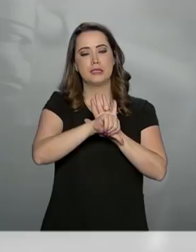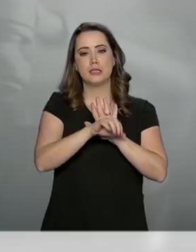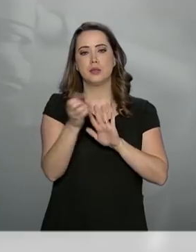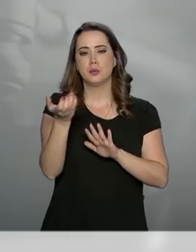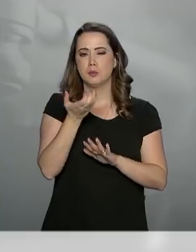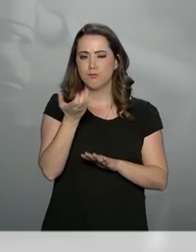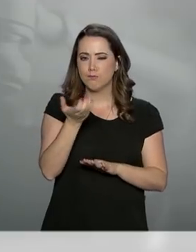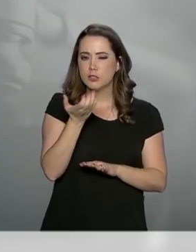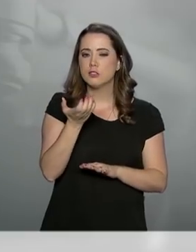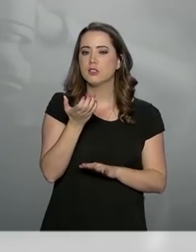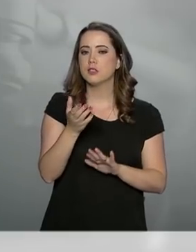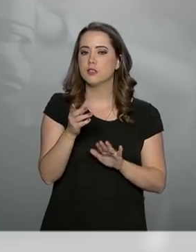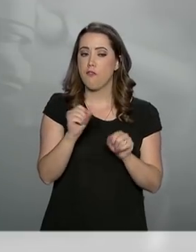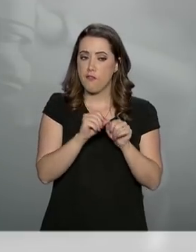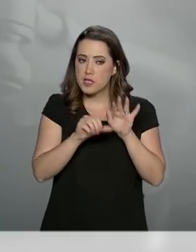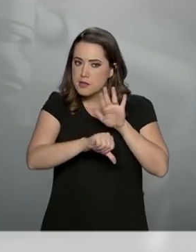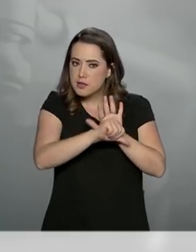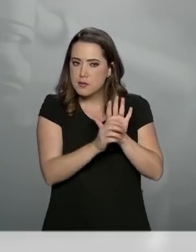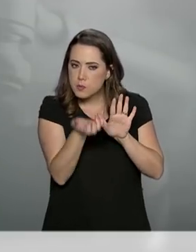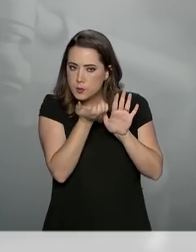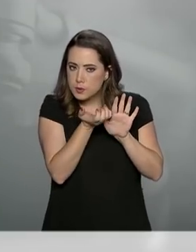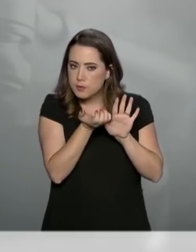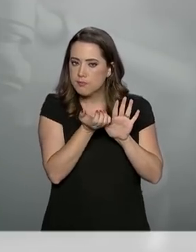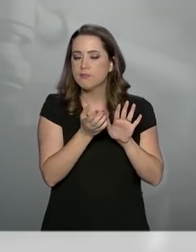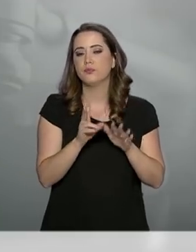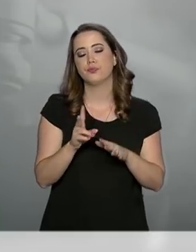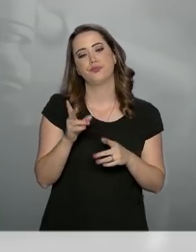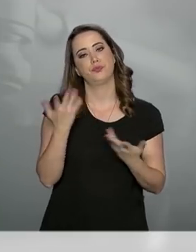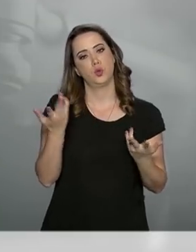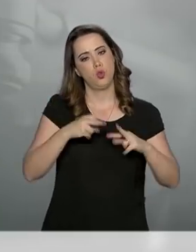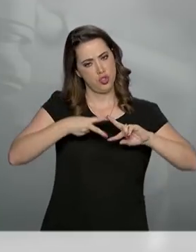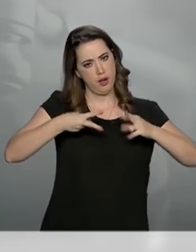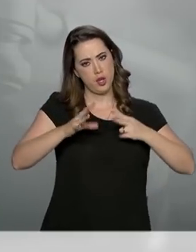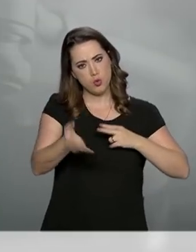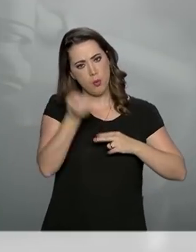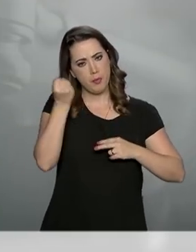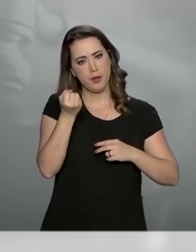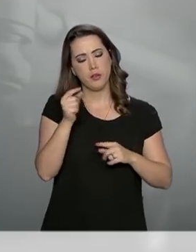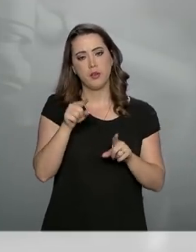intenção a lei atual permite o recolhimento apenas de condenados por crimes violentos